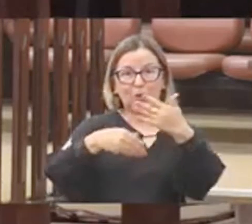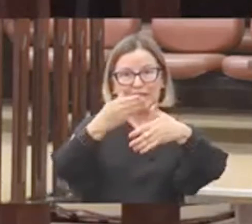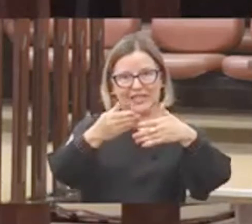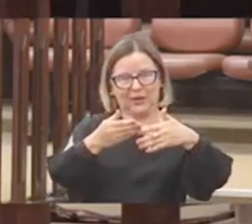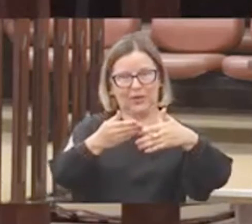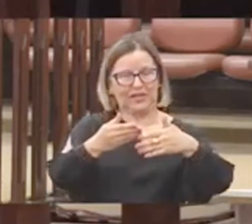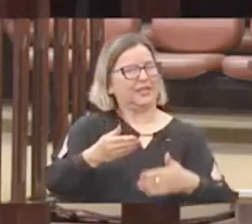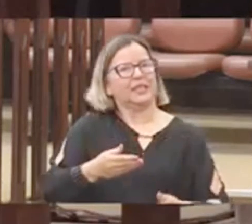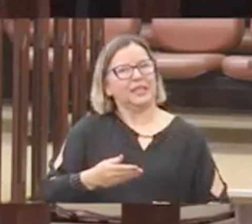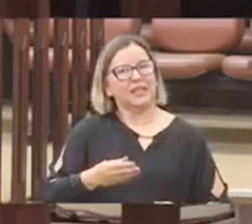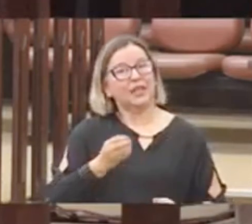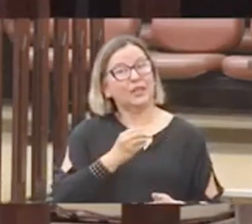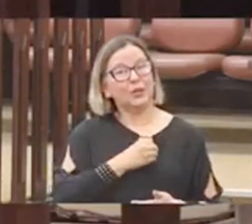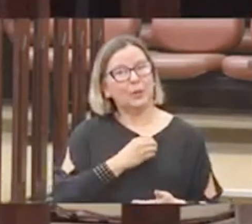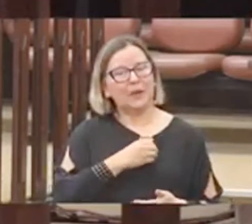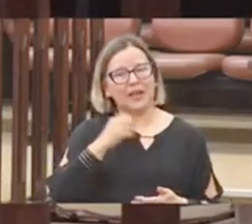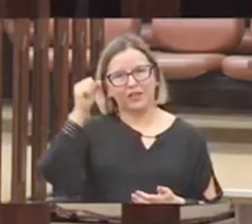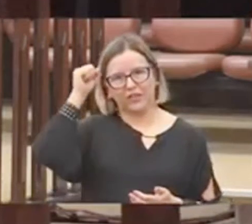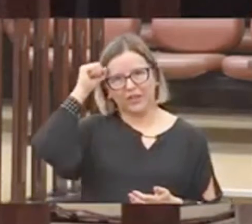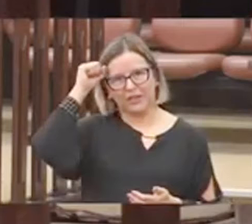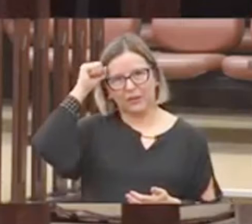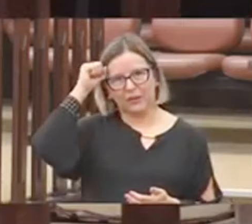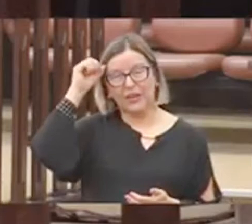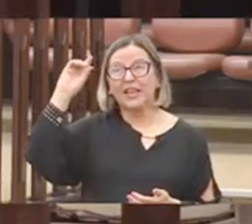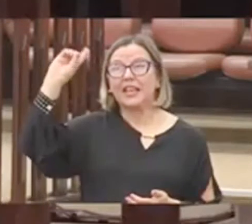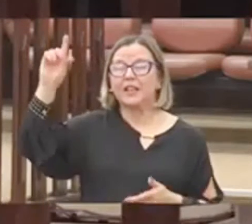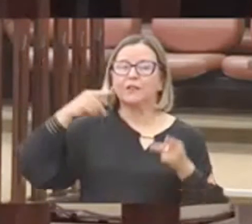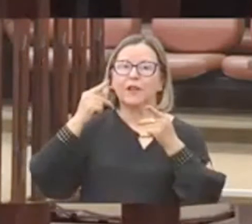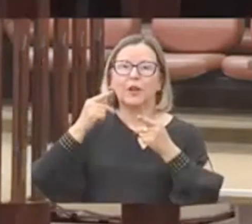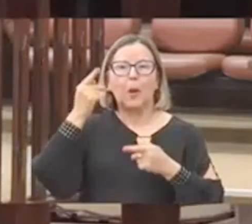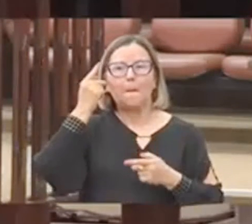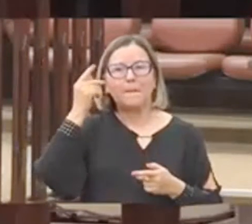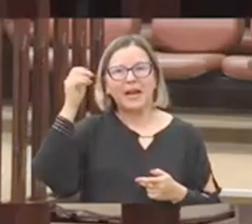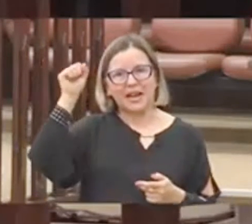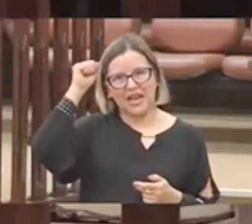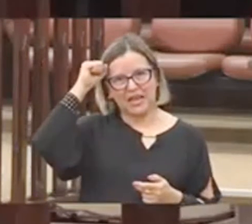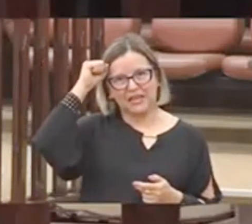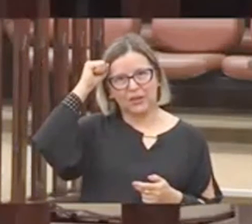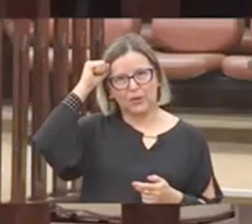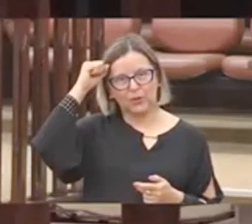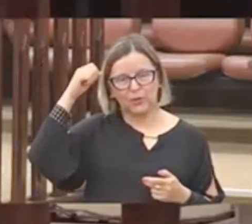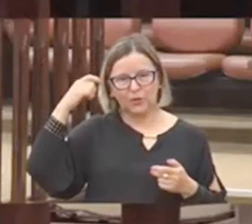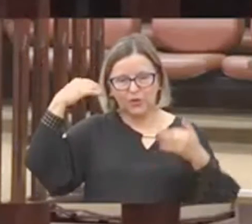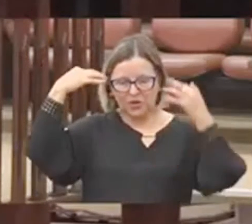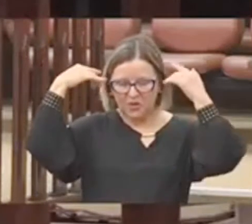falou para ele: no suor do teu rosto comerás o teu pão,